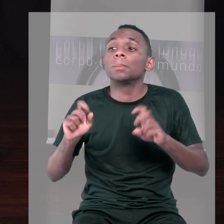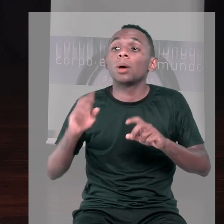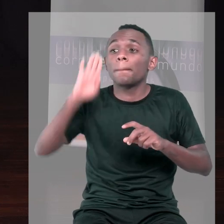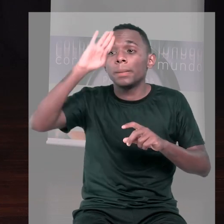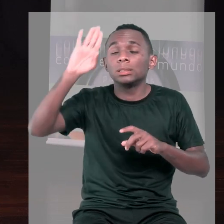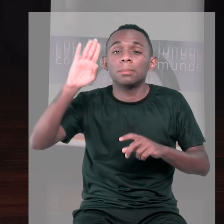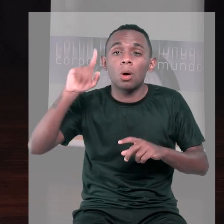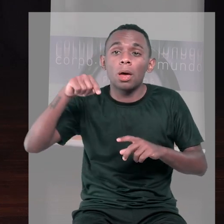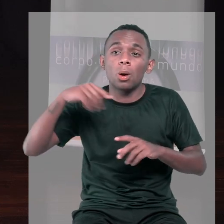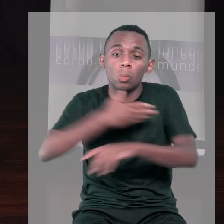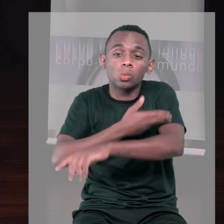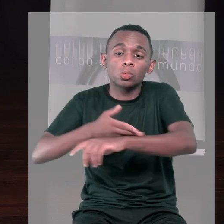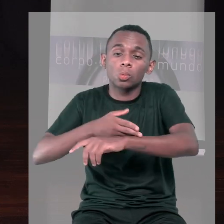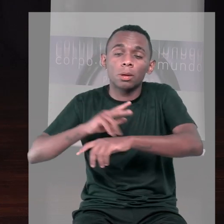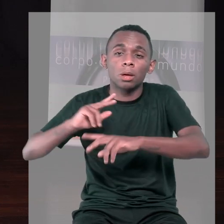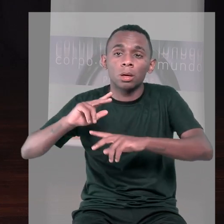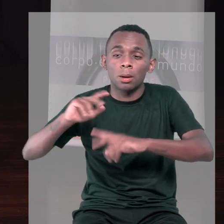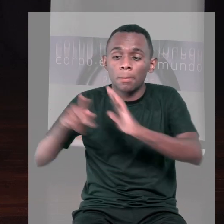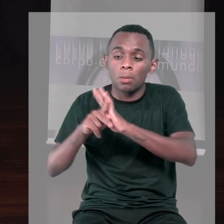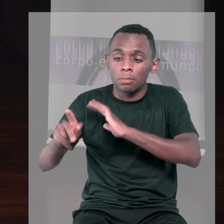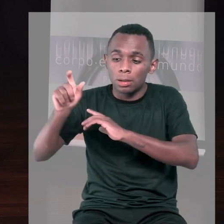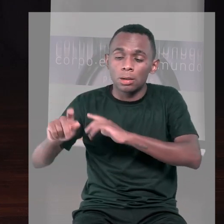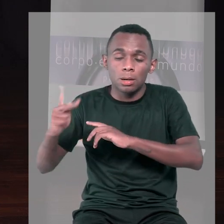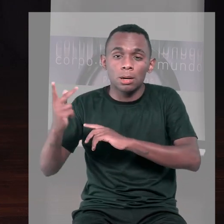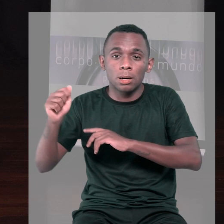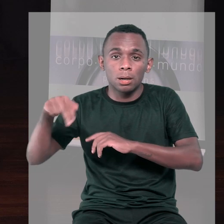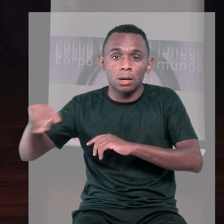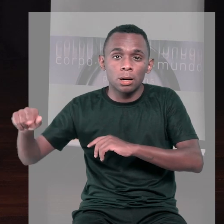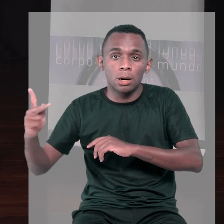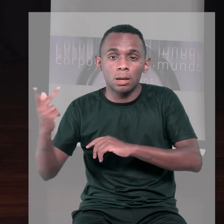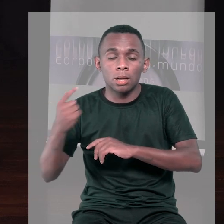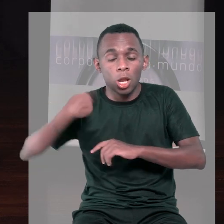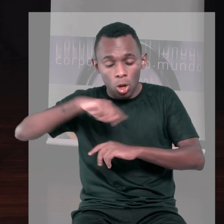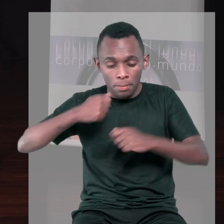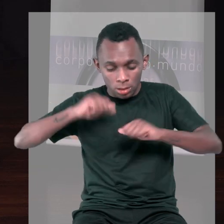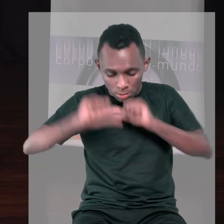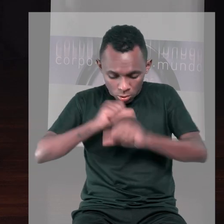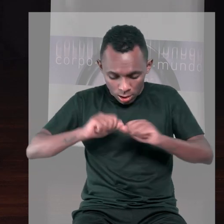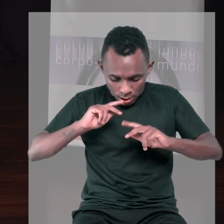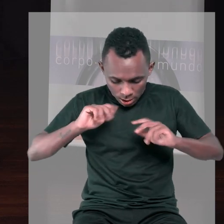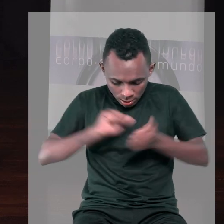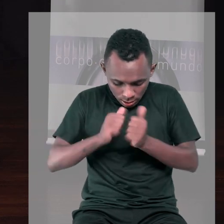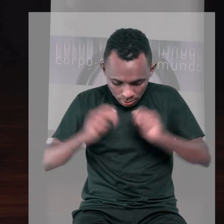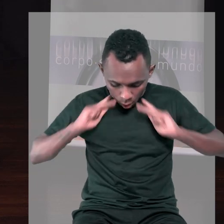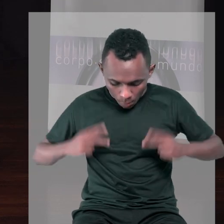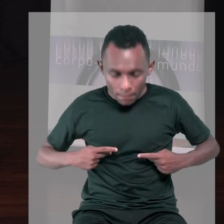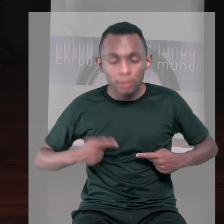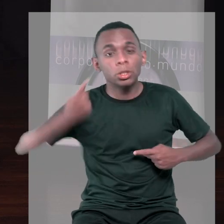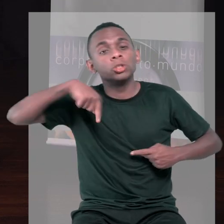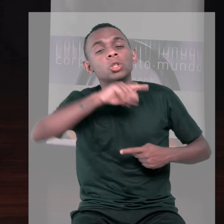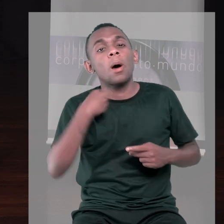mais pleno. Nós nos tornamos humanos, nós desenvolvemos as nossas capacidades espirituais